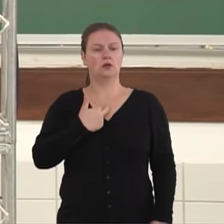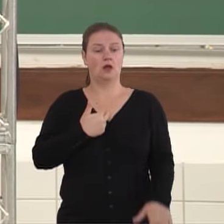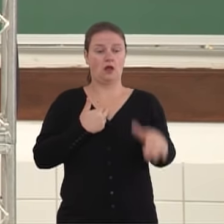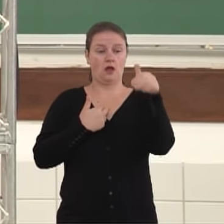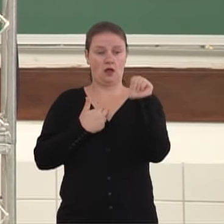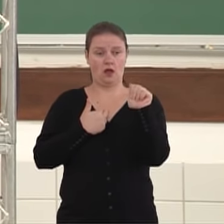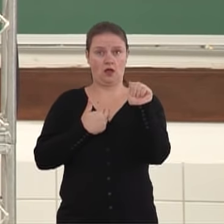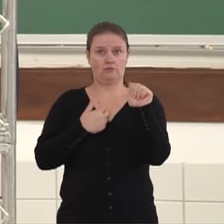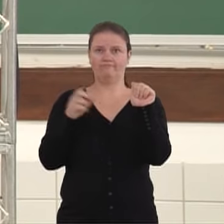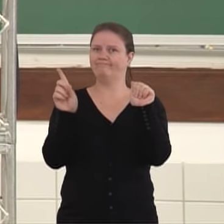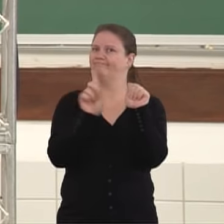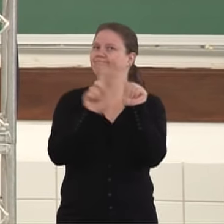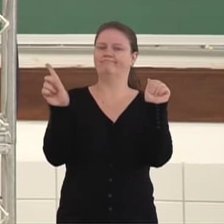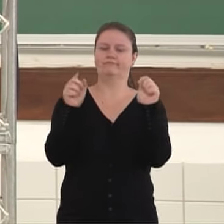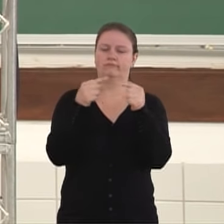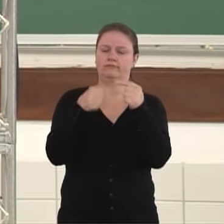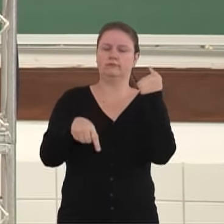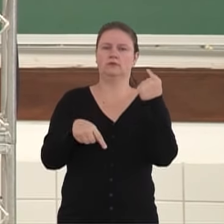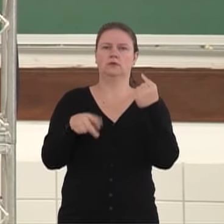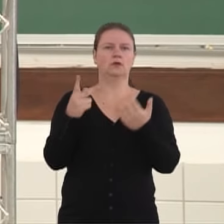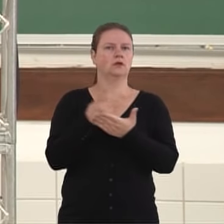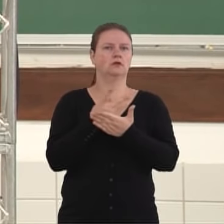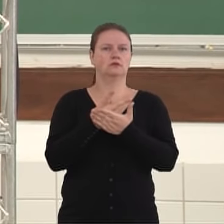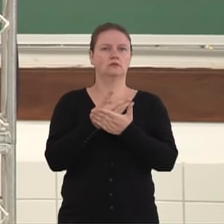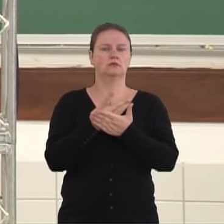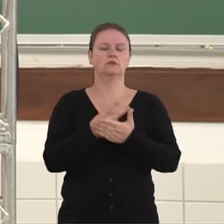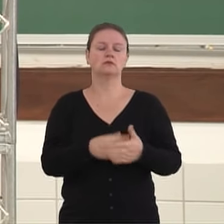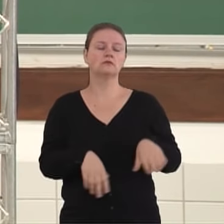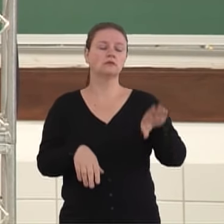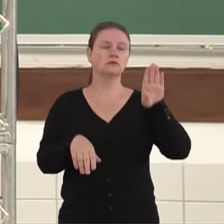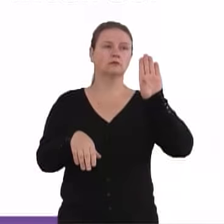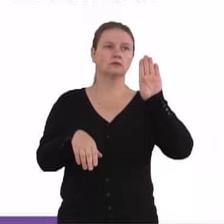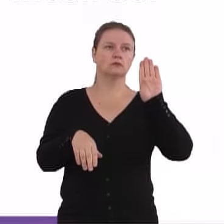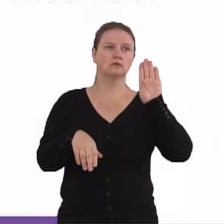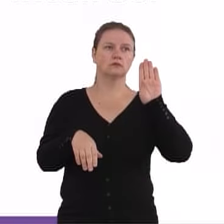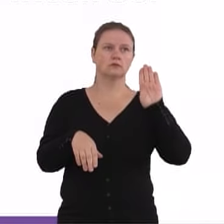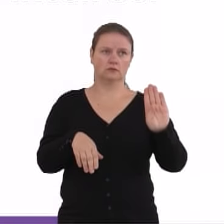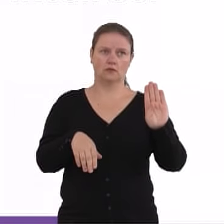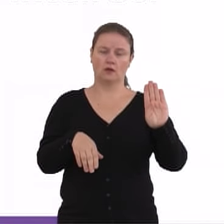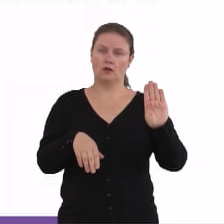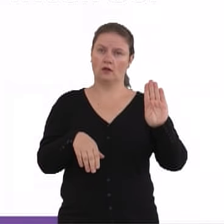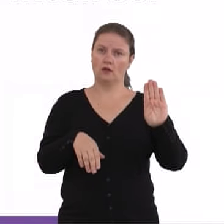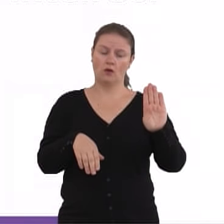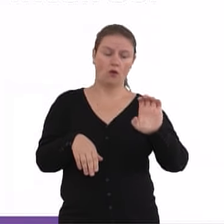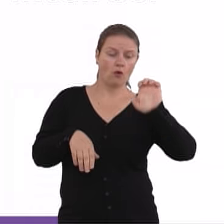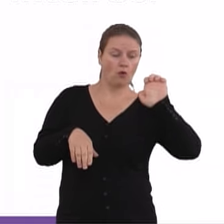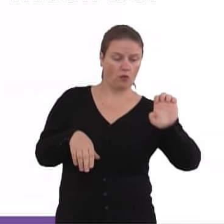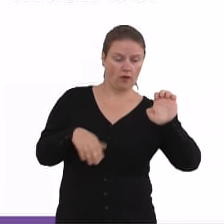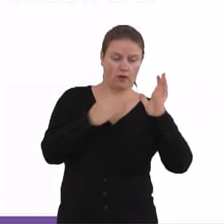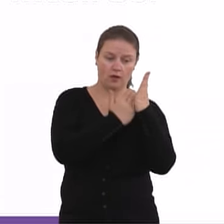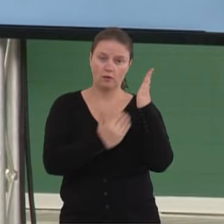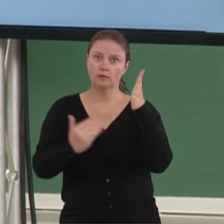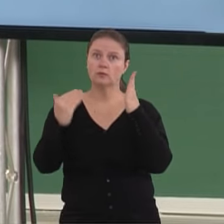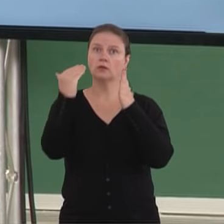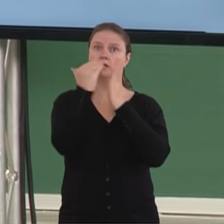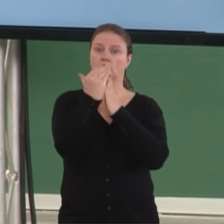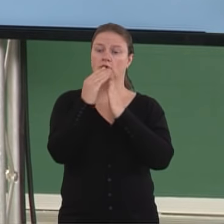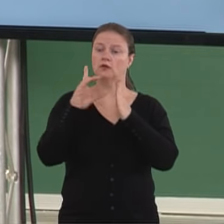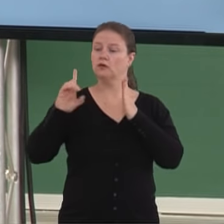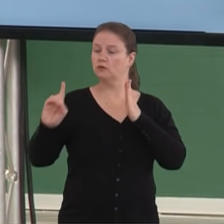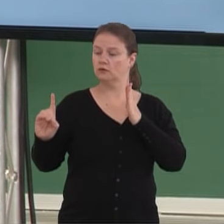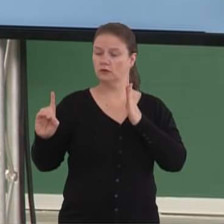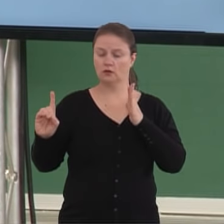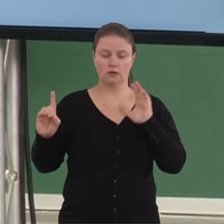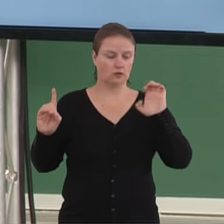é não. A letra B, o ponto E é maior que o ponto D? Olha lá, o E, ele está